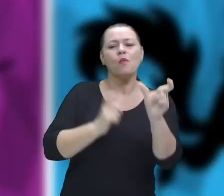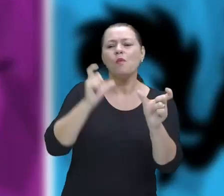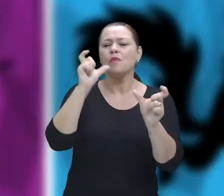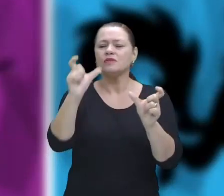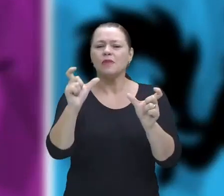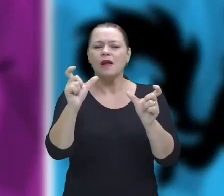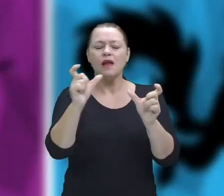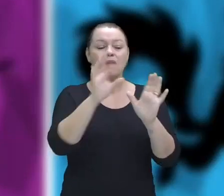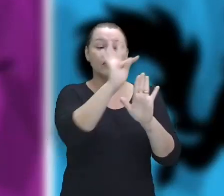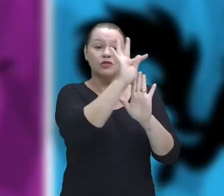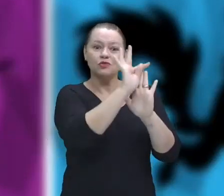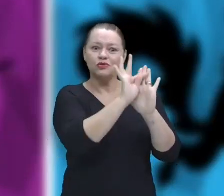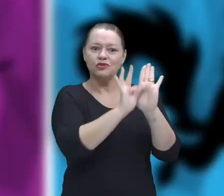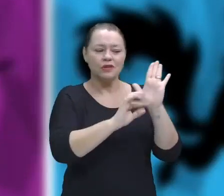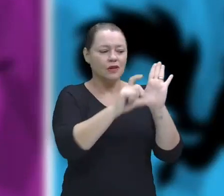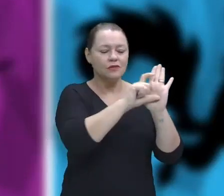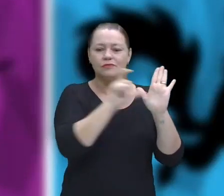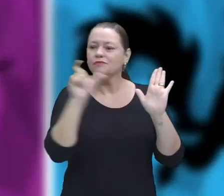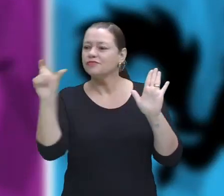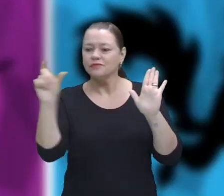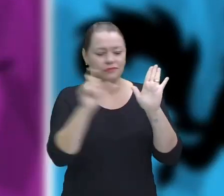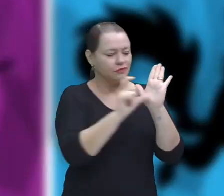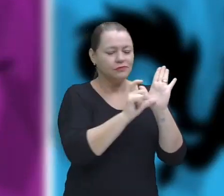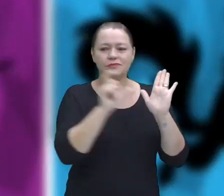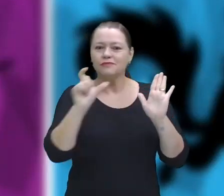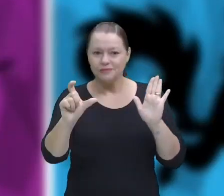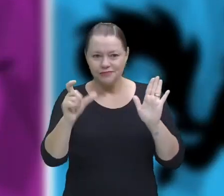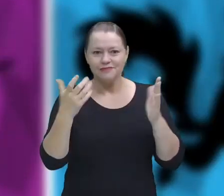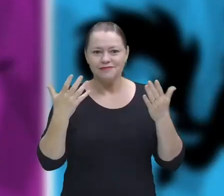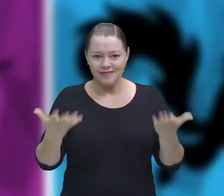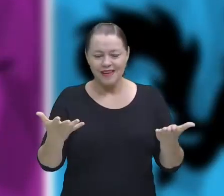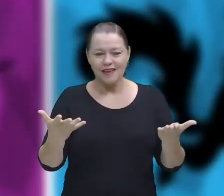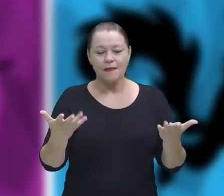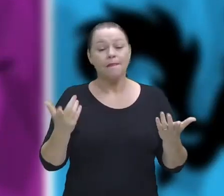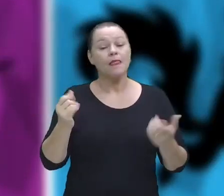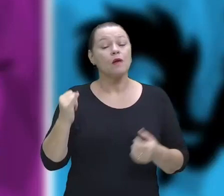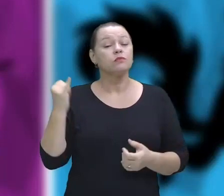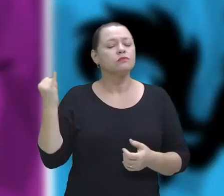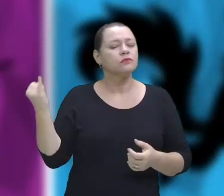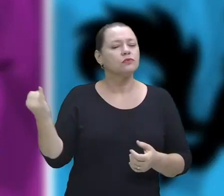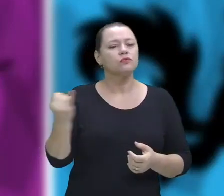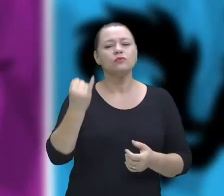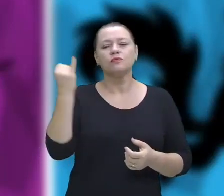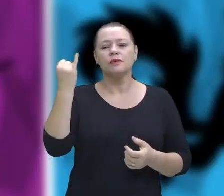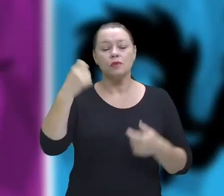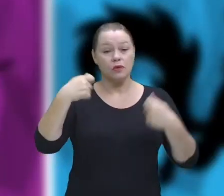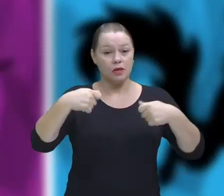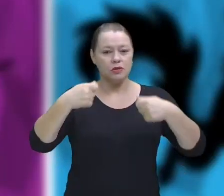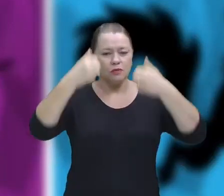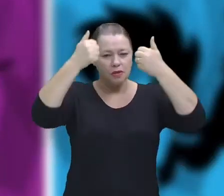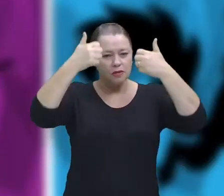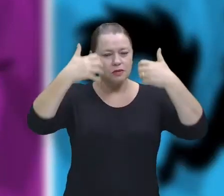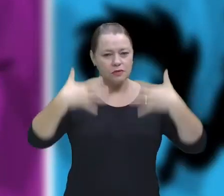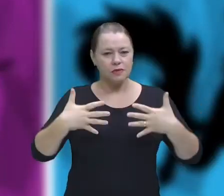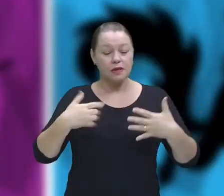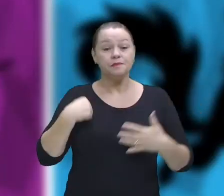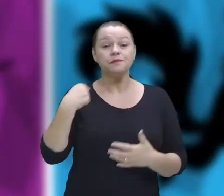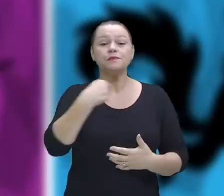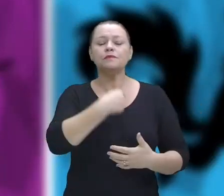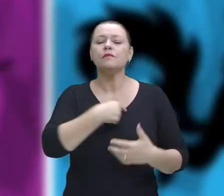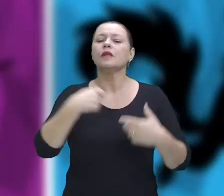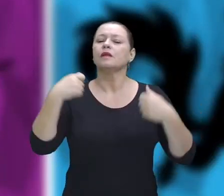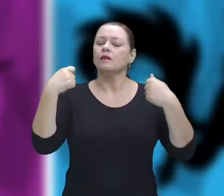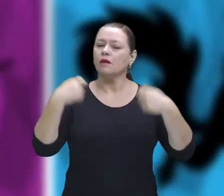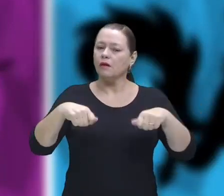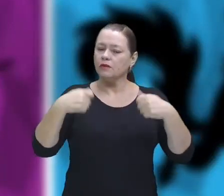lemos e tudo mais. Então, uma coisa super importante a ser dita é que nós precisamos incluir a leitura